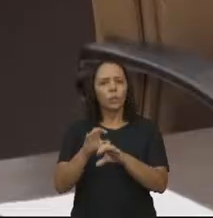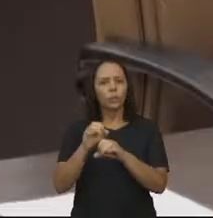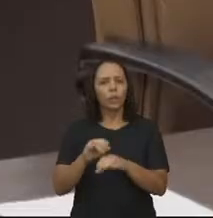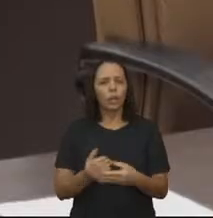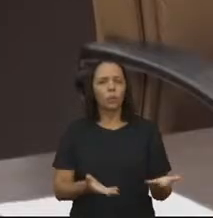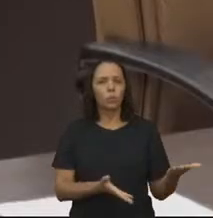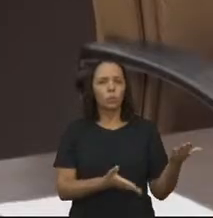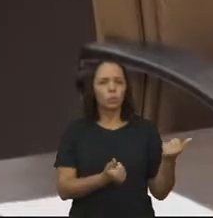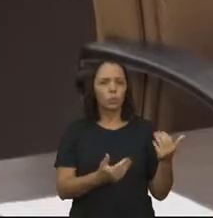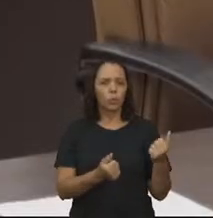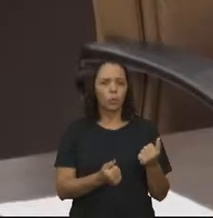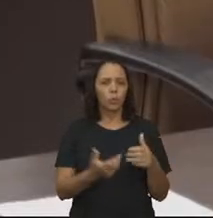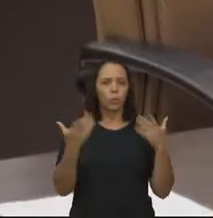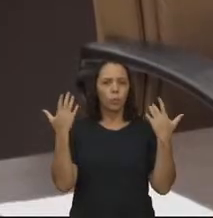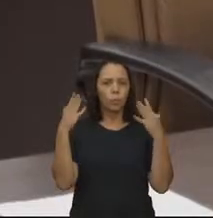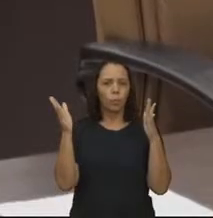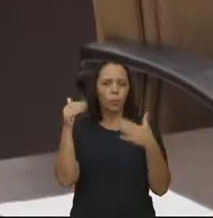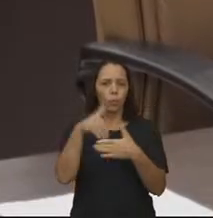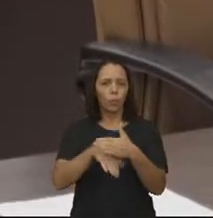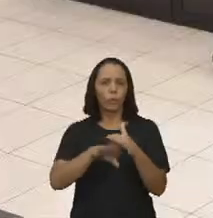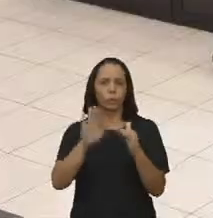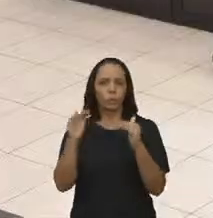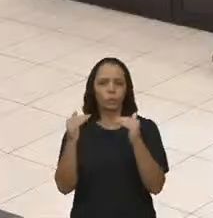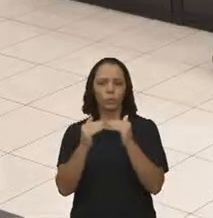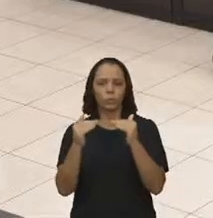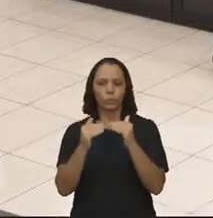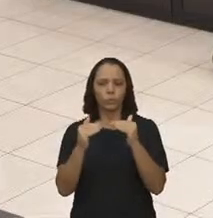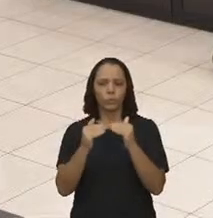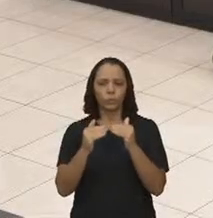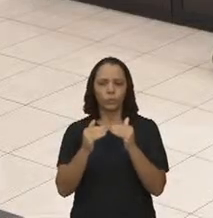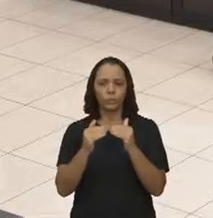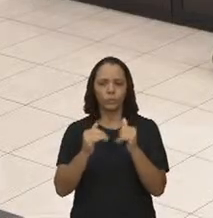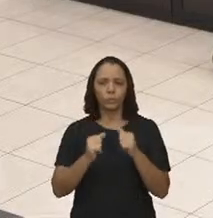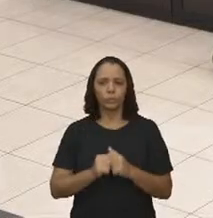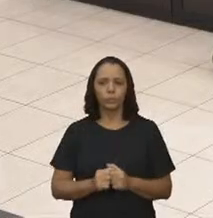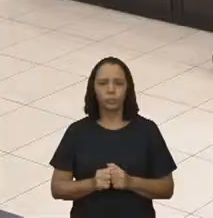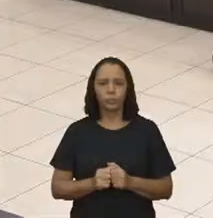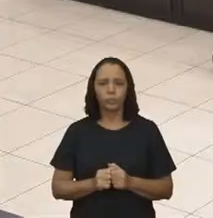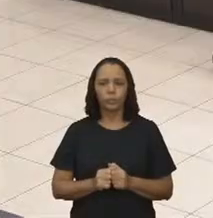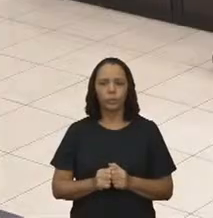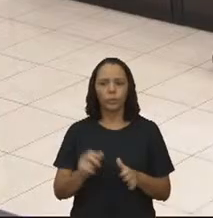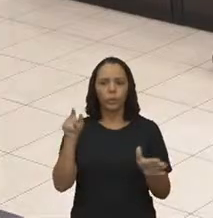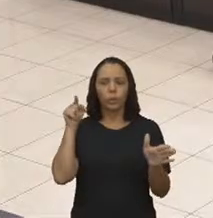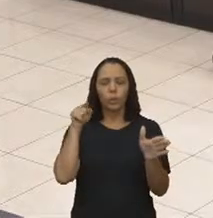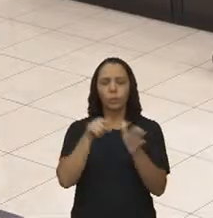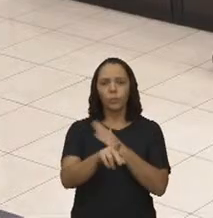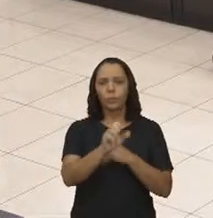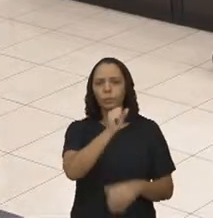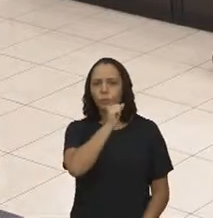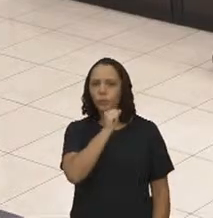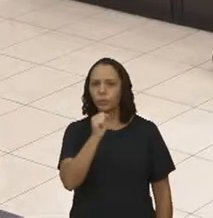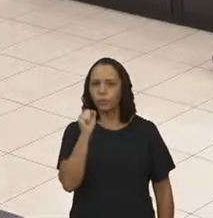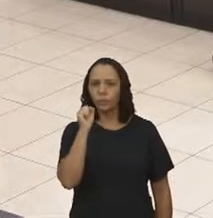juventude. Parabéns, meu voto favorável. Como vota o vereador Silfar, de Cidade de Salvador.